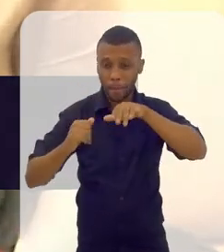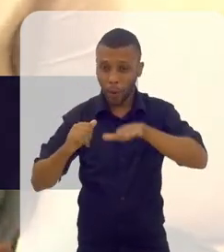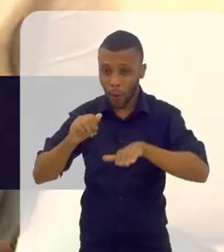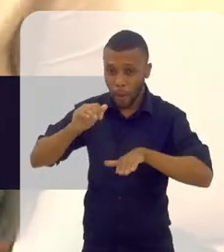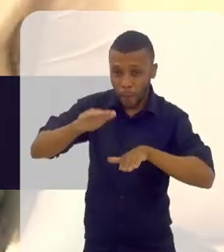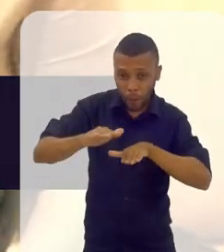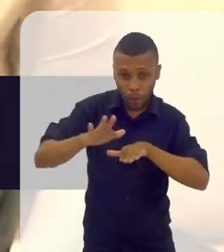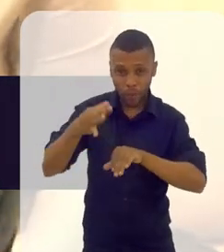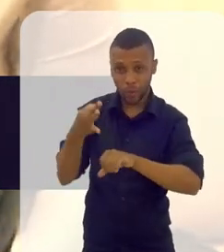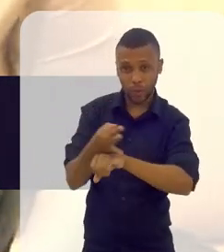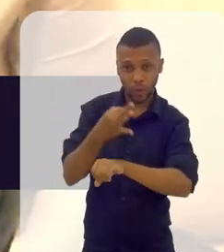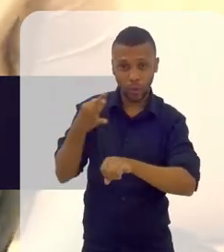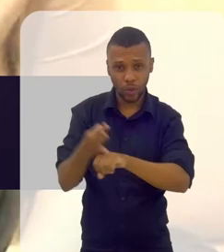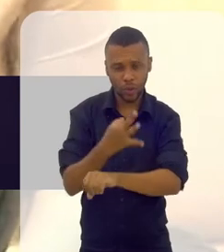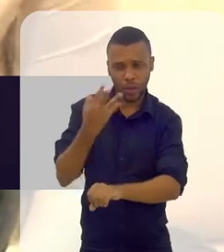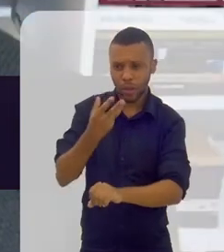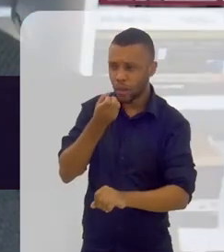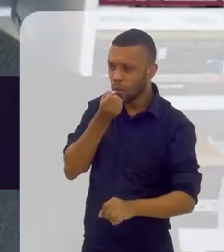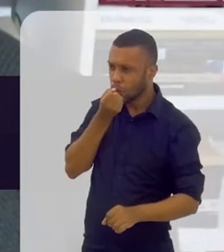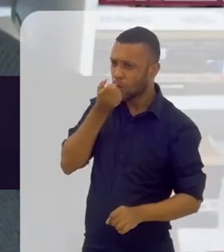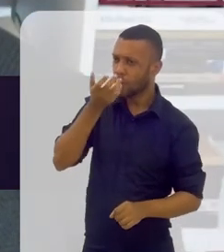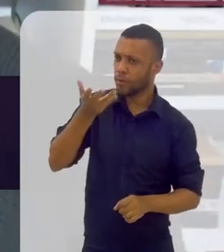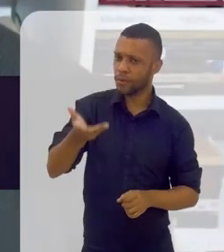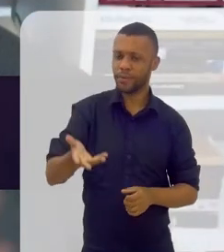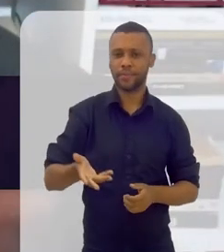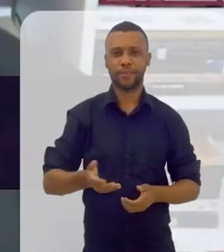me segurar e me deixa falar.